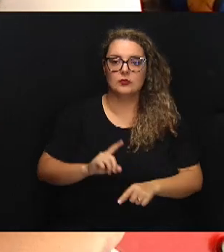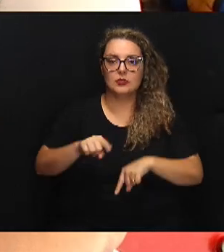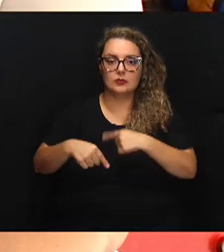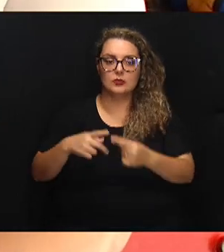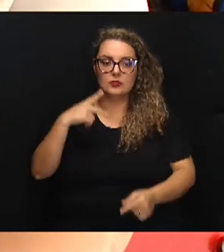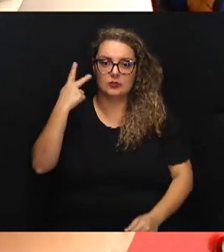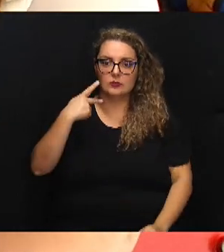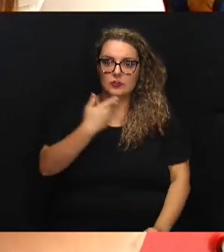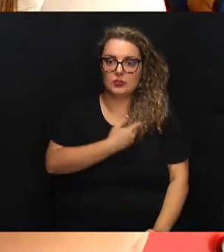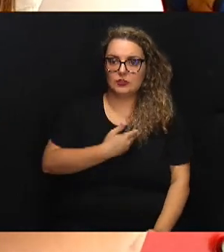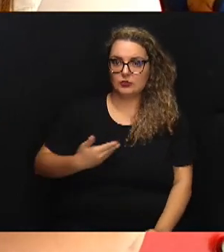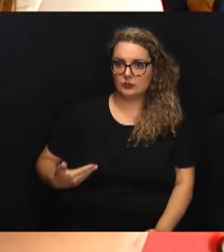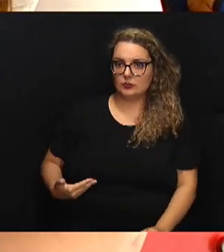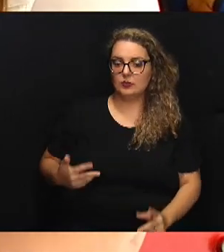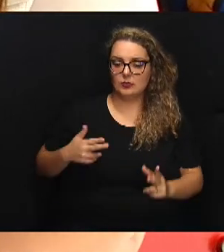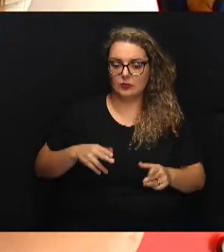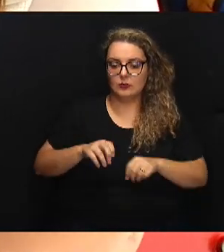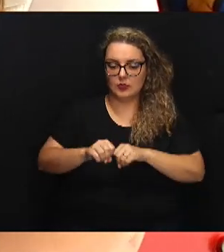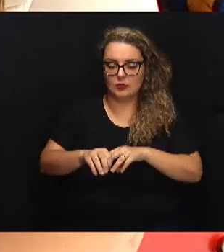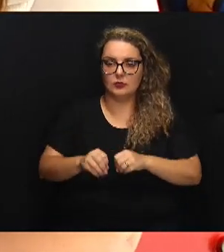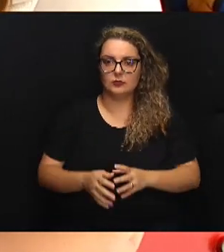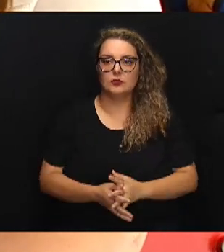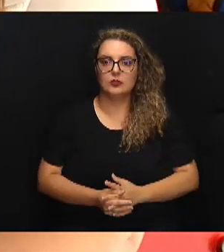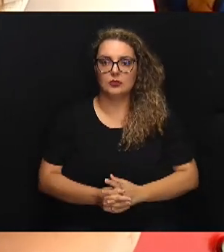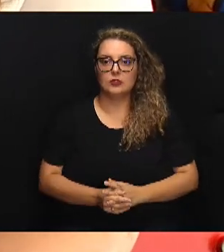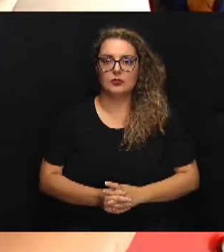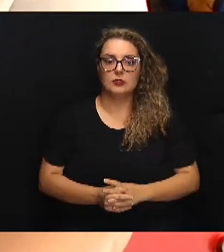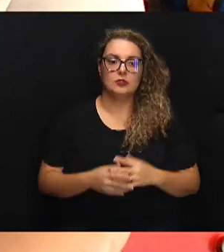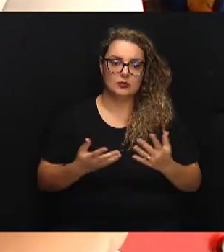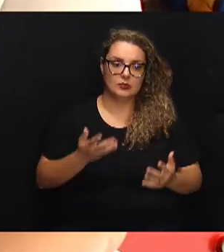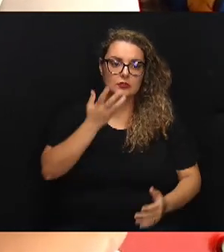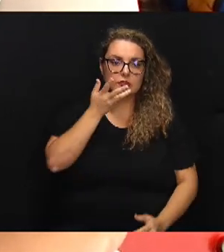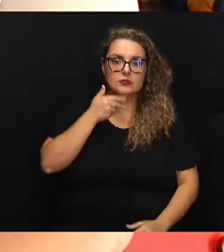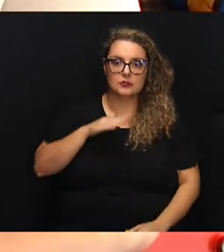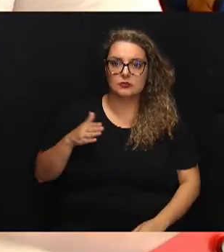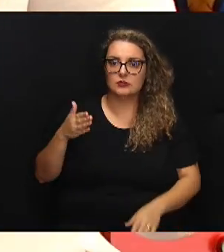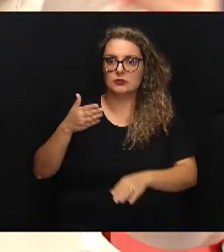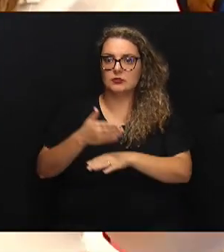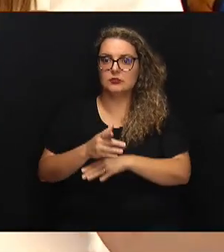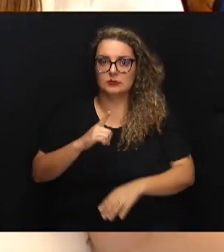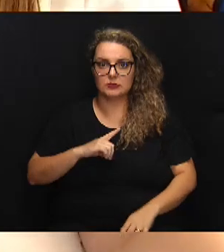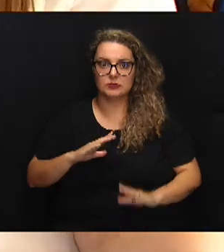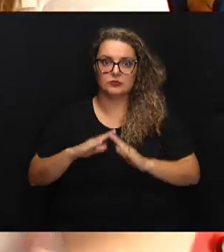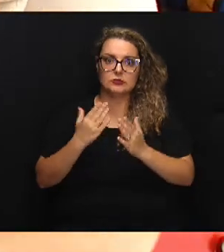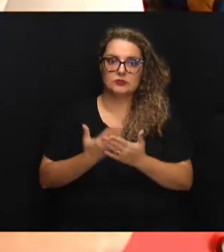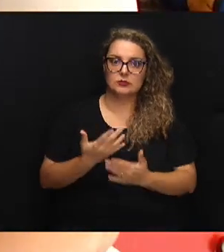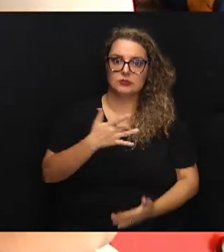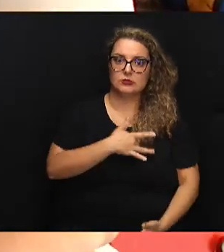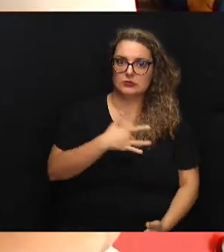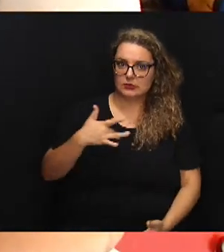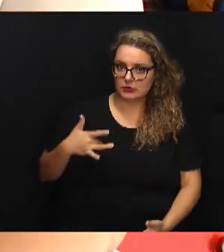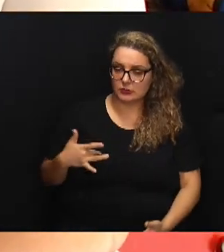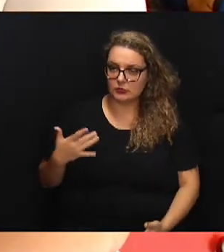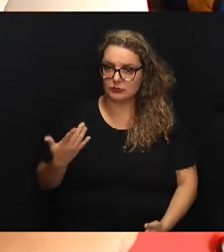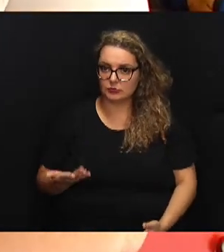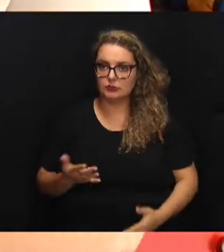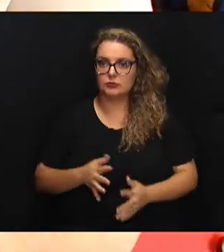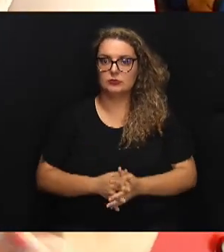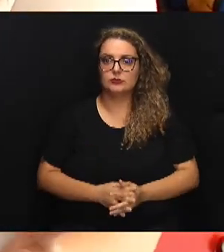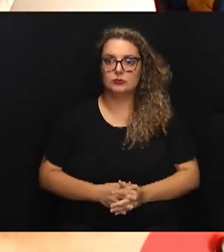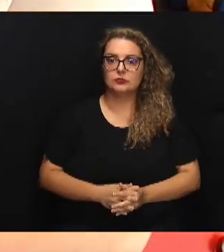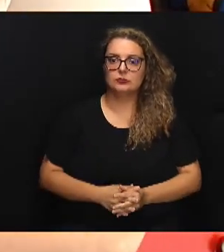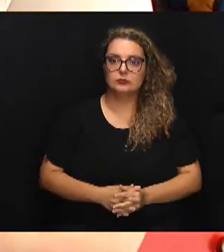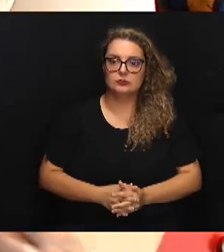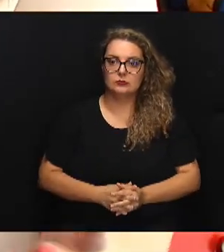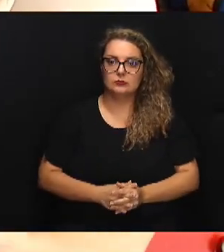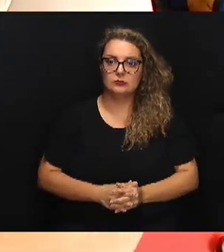políticas públicas, como a educação, né? Então as crianças precisam ter acesso à escola, saúde,